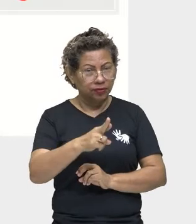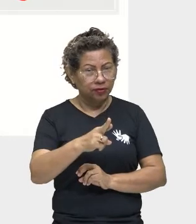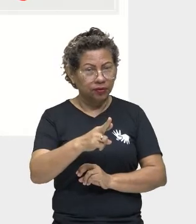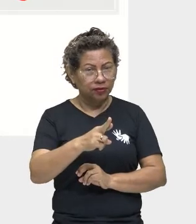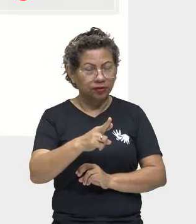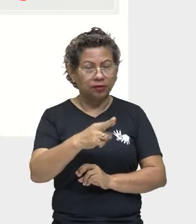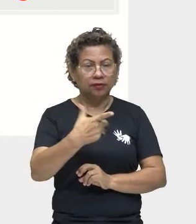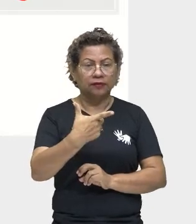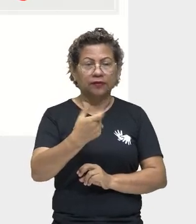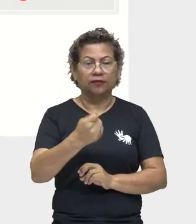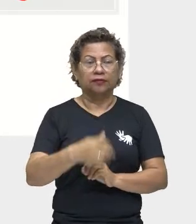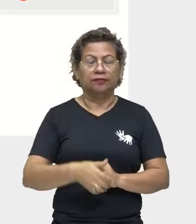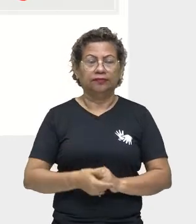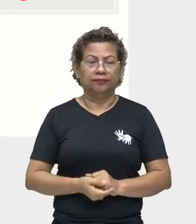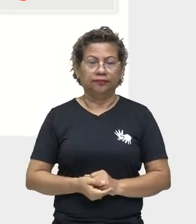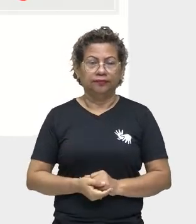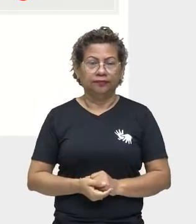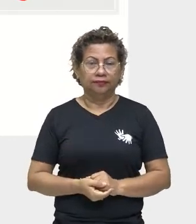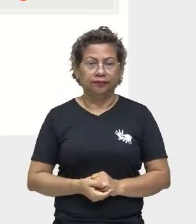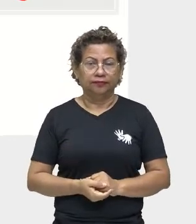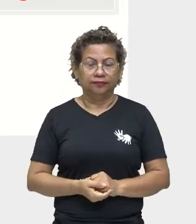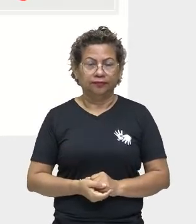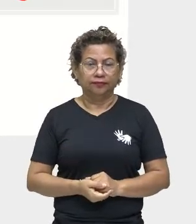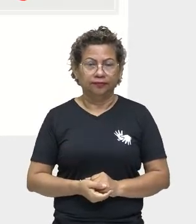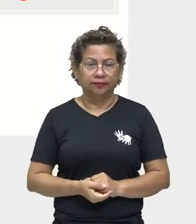mais 20.